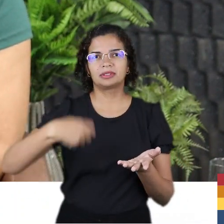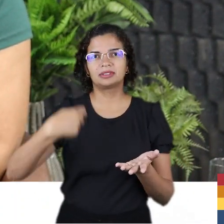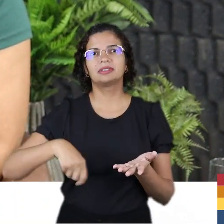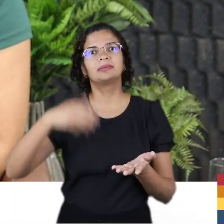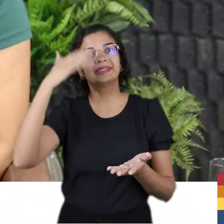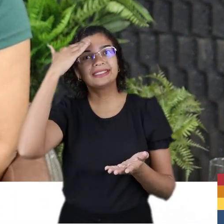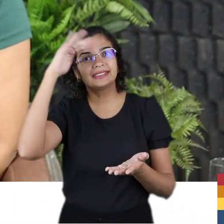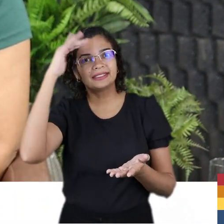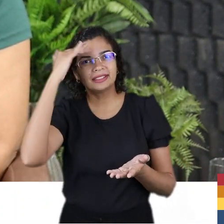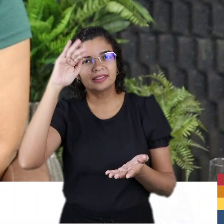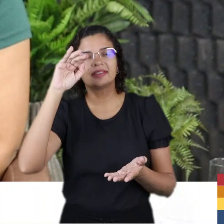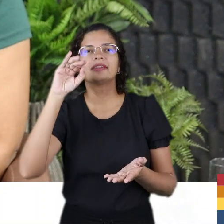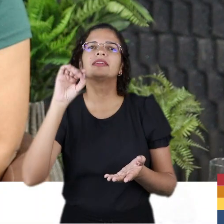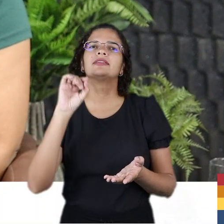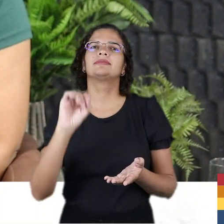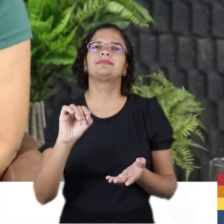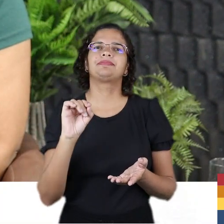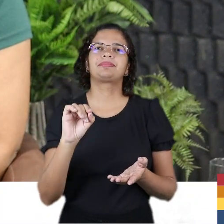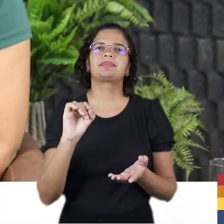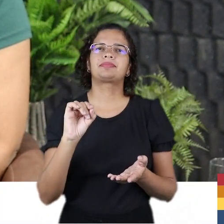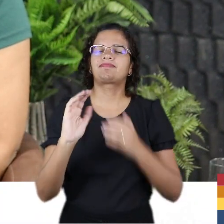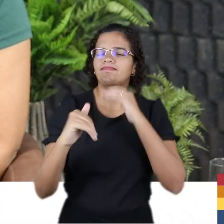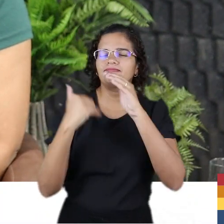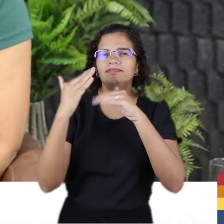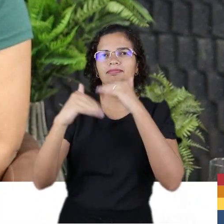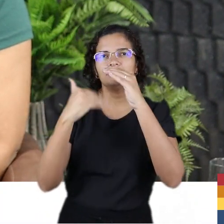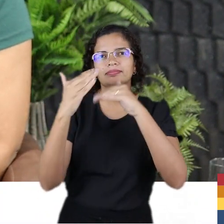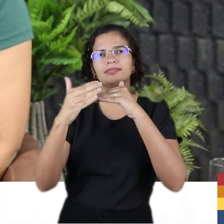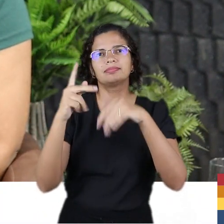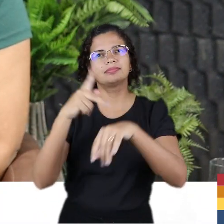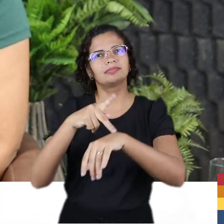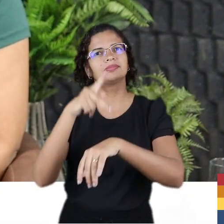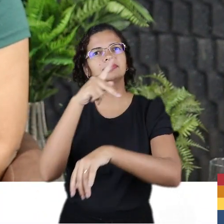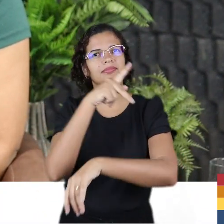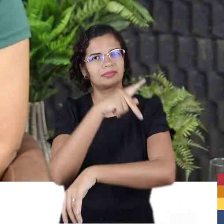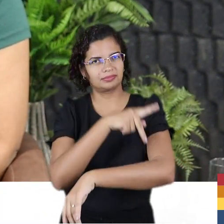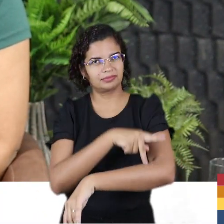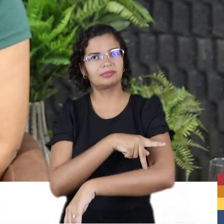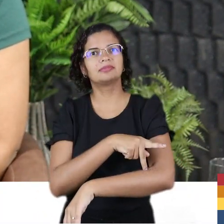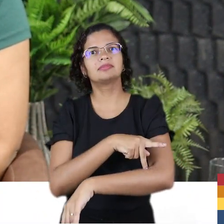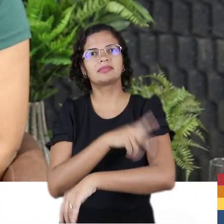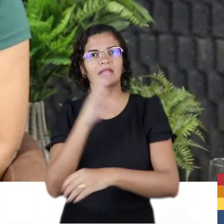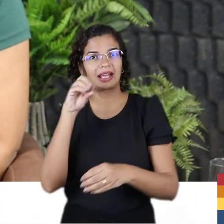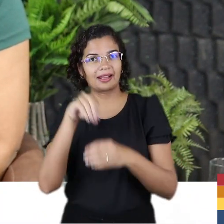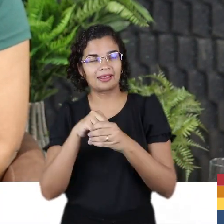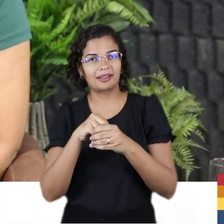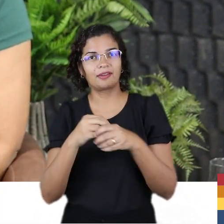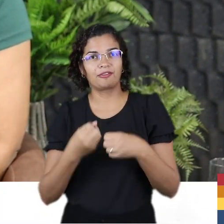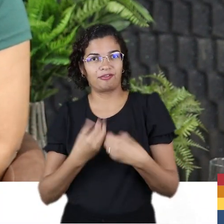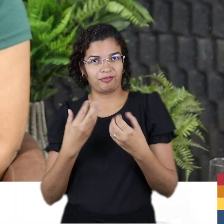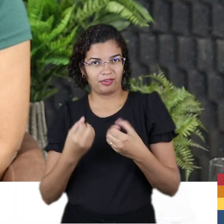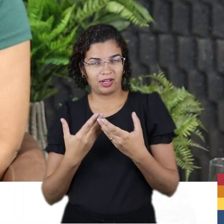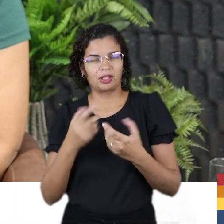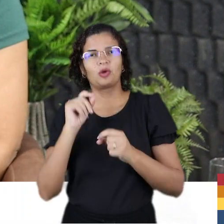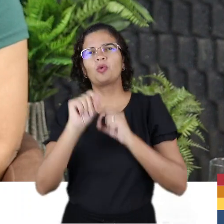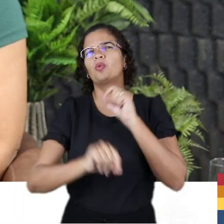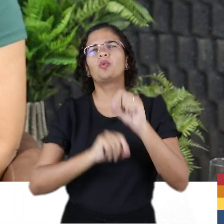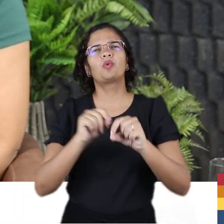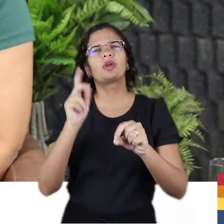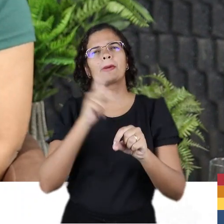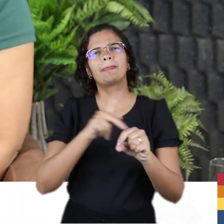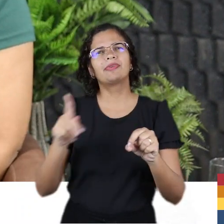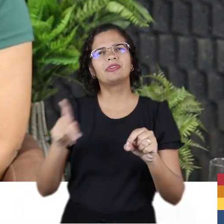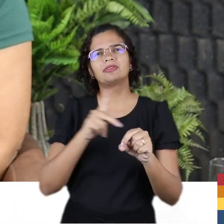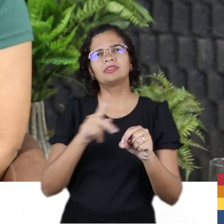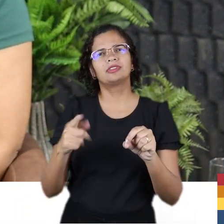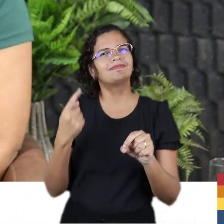itinerários formativos integrados, na denominação deles, ela já vem carregada do que